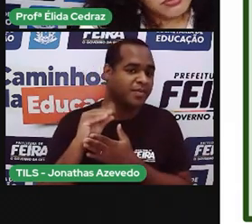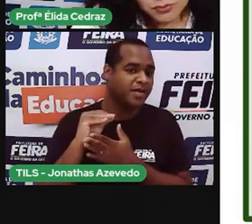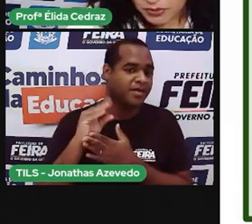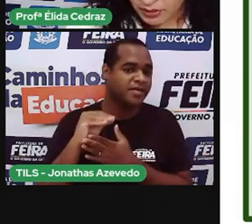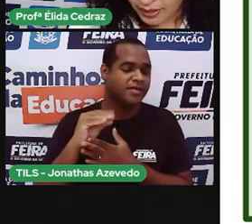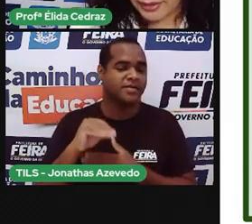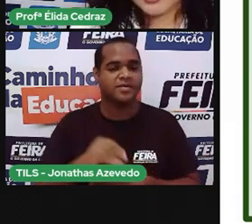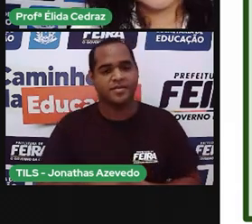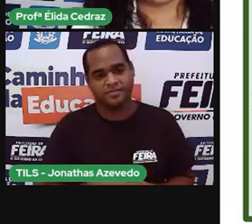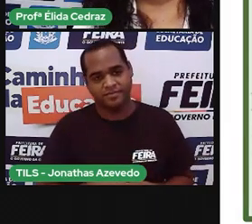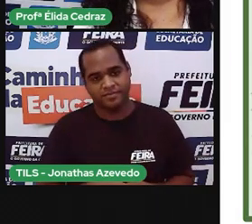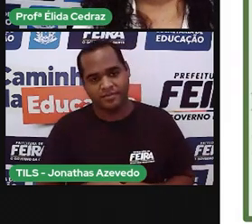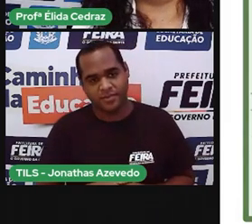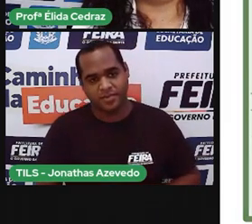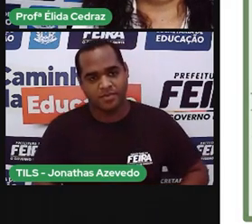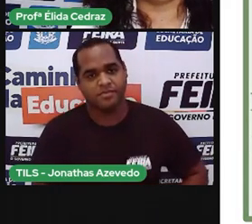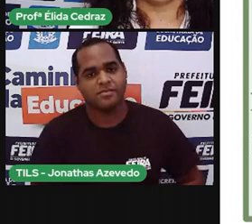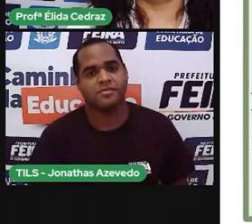instrumentos musicais.